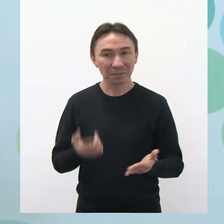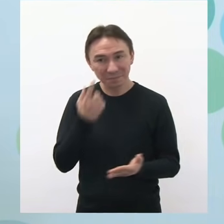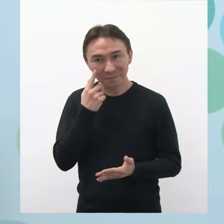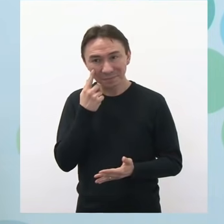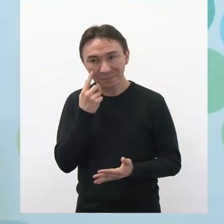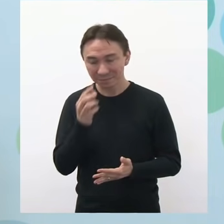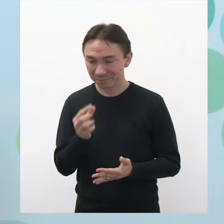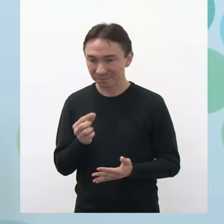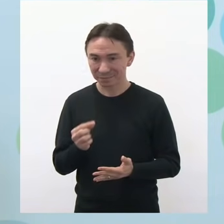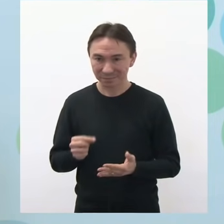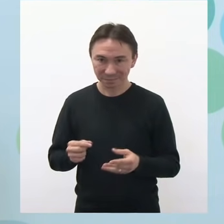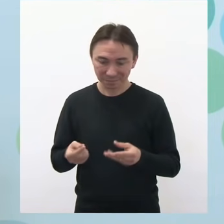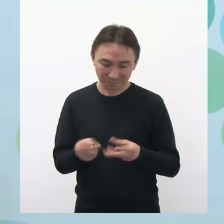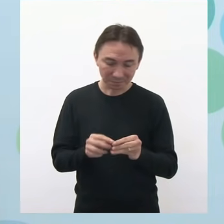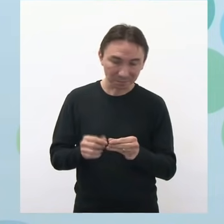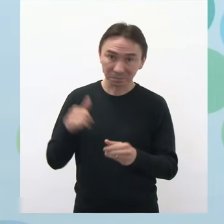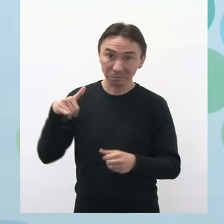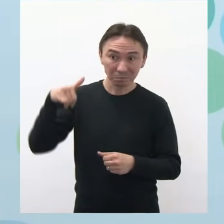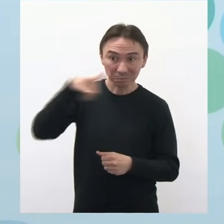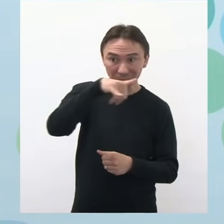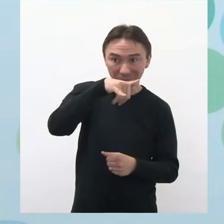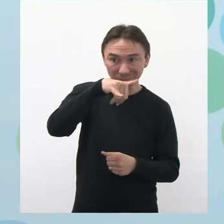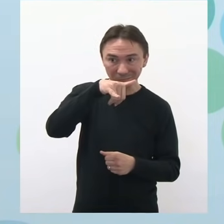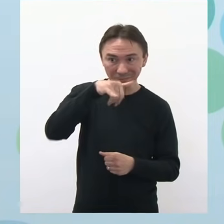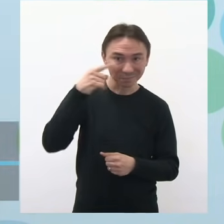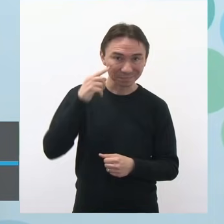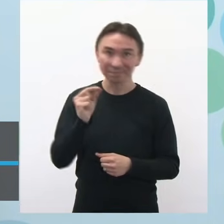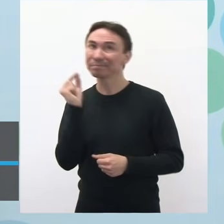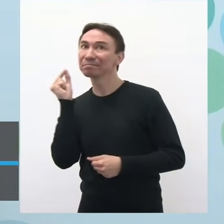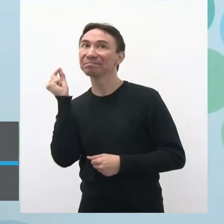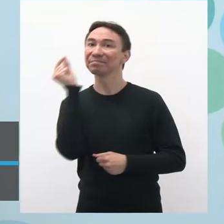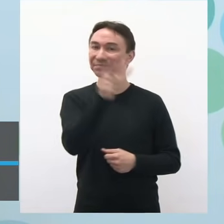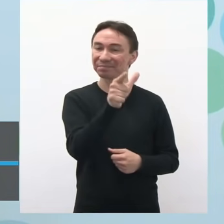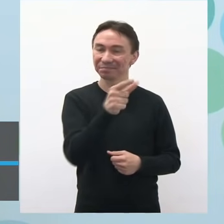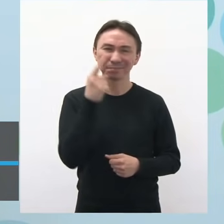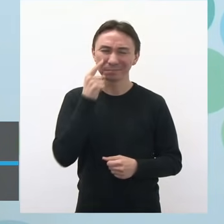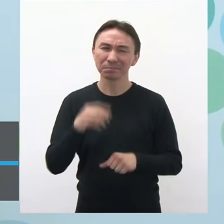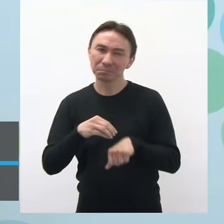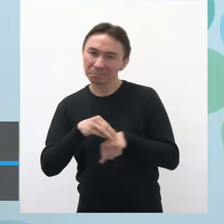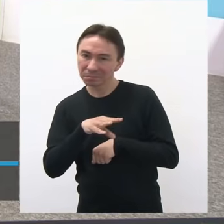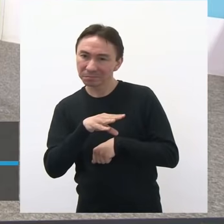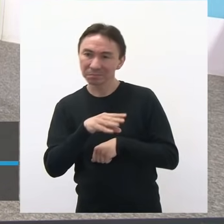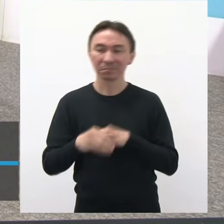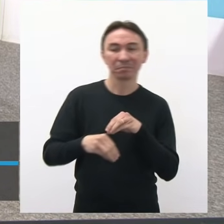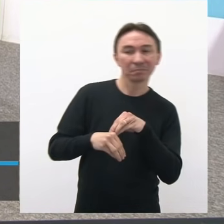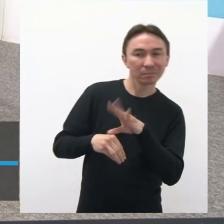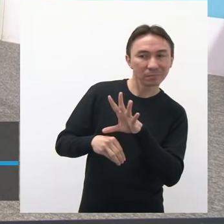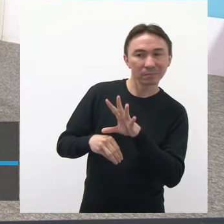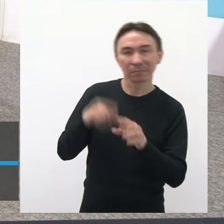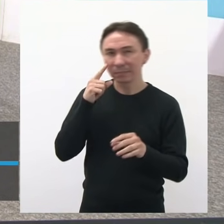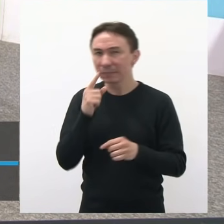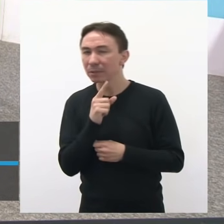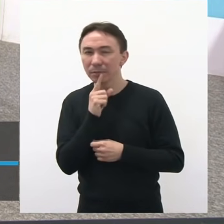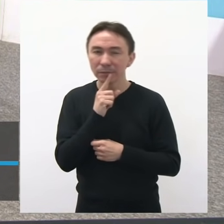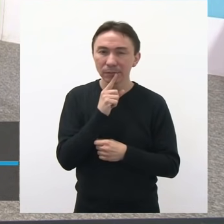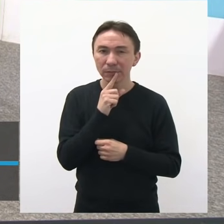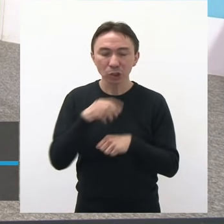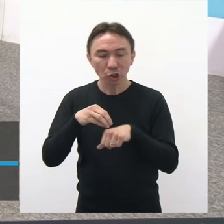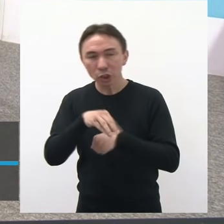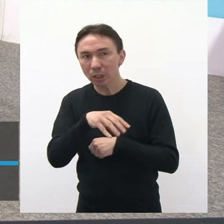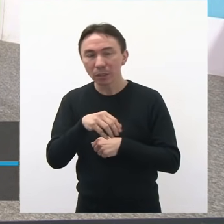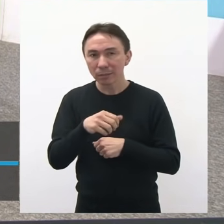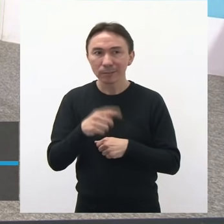lá. Eu vou dar uma dica, a professora Maria Fernanda vai dar outra dica. Vamos e aí, vocês vão escolher qual dica deve ser seguida, certo? Para a gente ter um